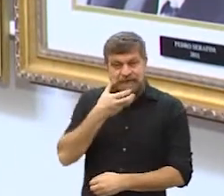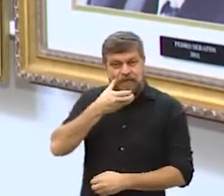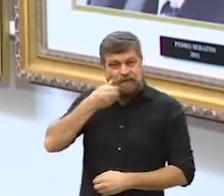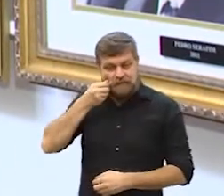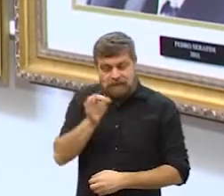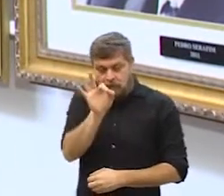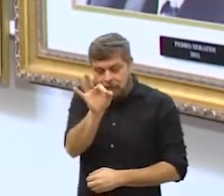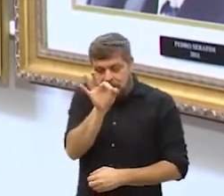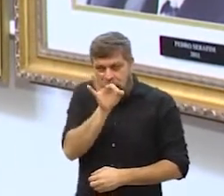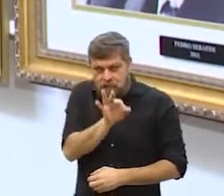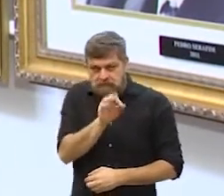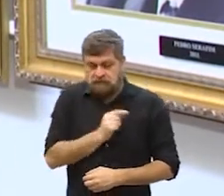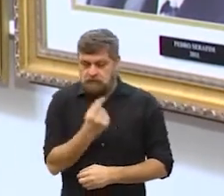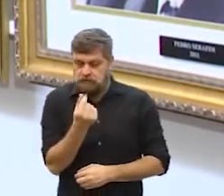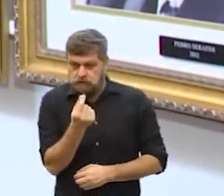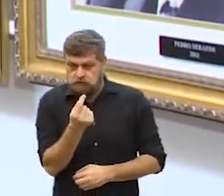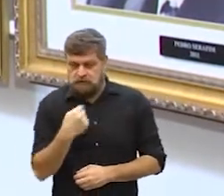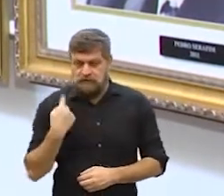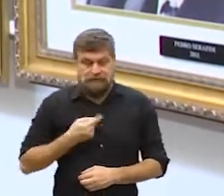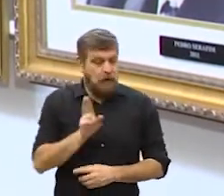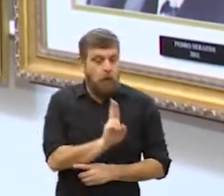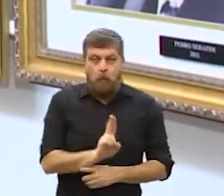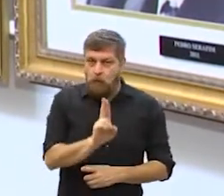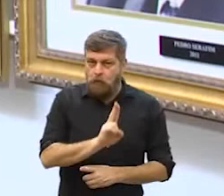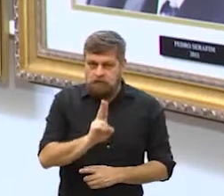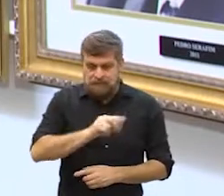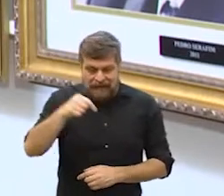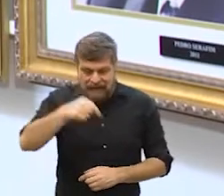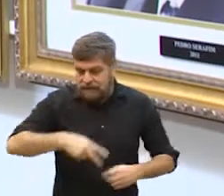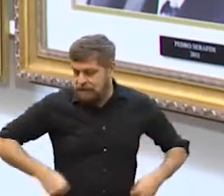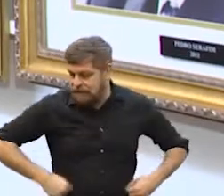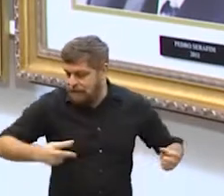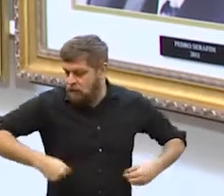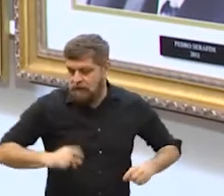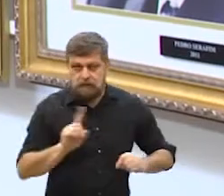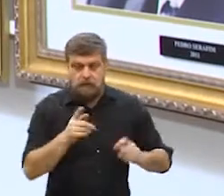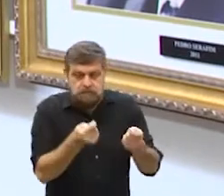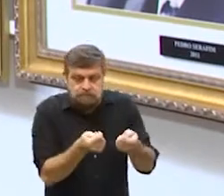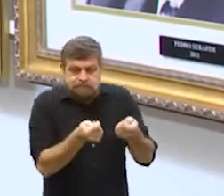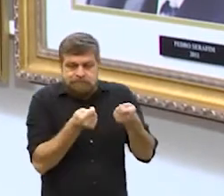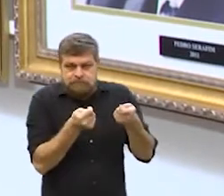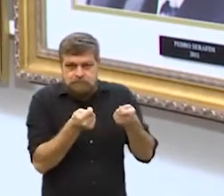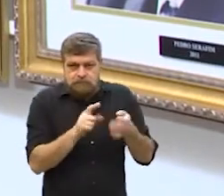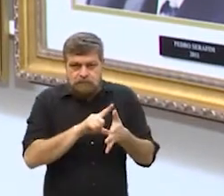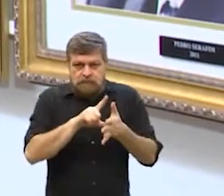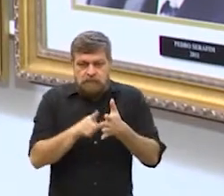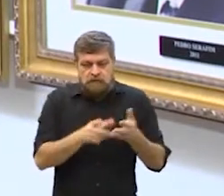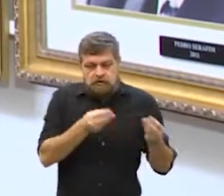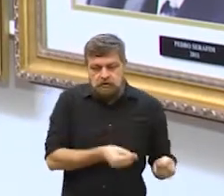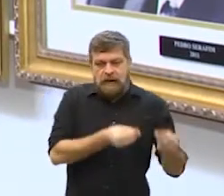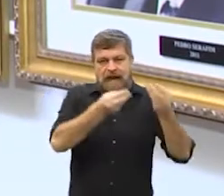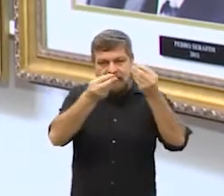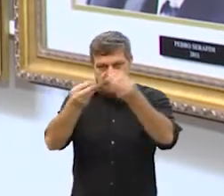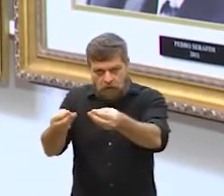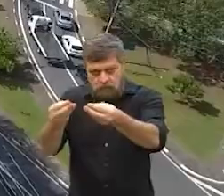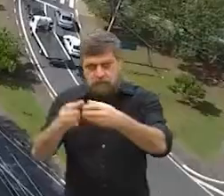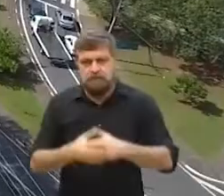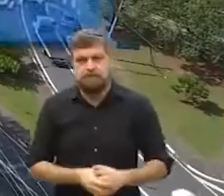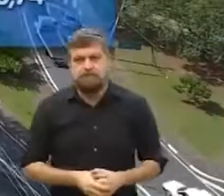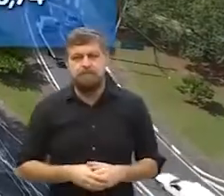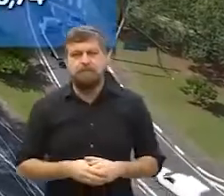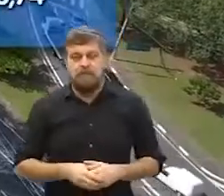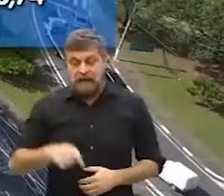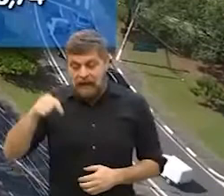parte uma porcentagem desses recursos que não são utilizados não são gasto aqui pelo legislativo